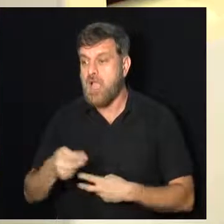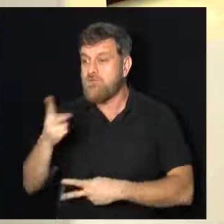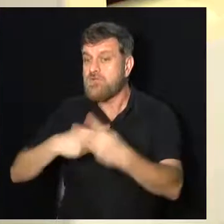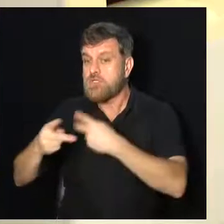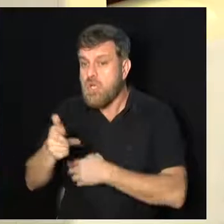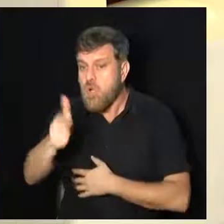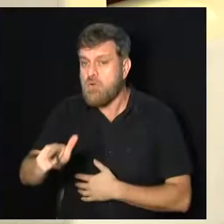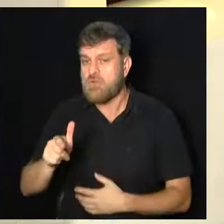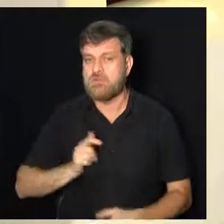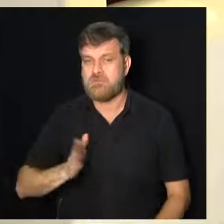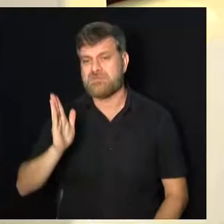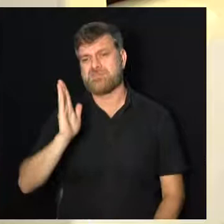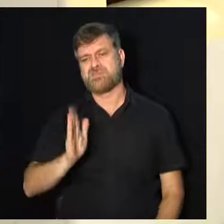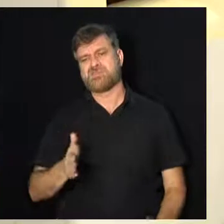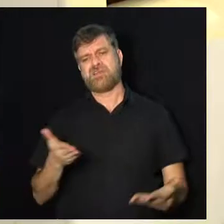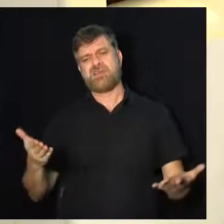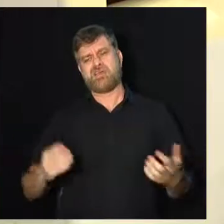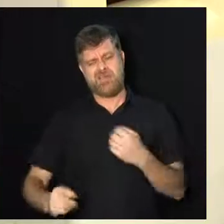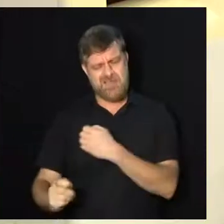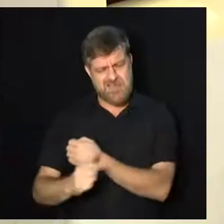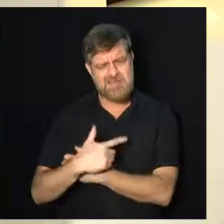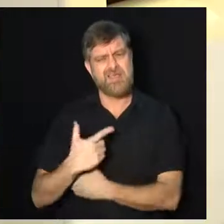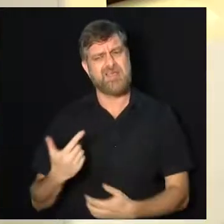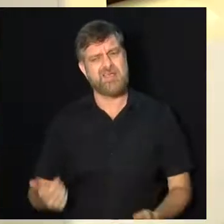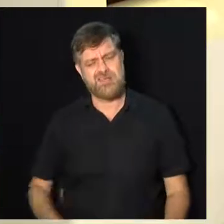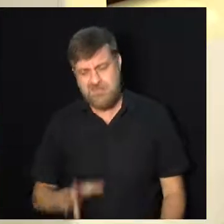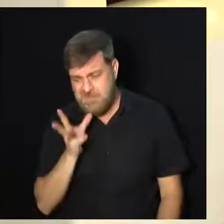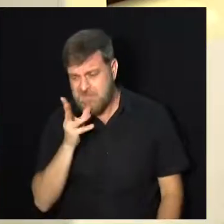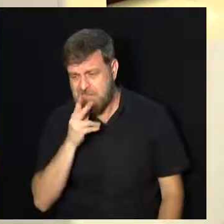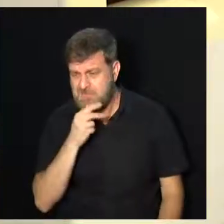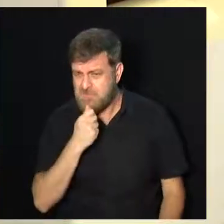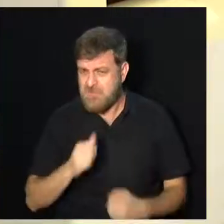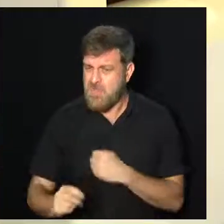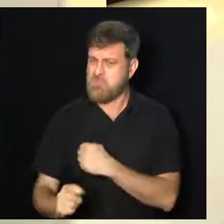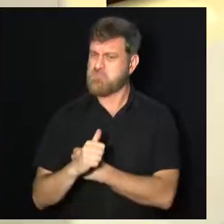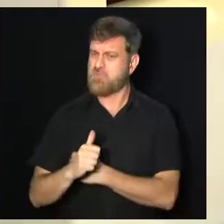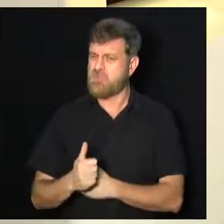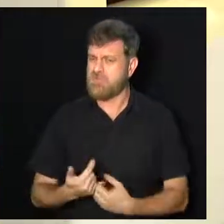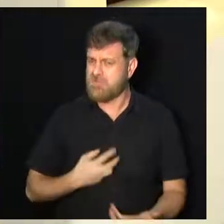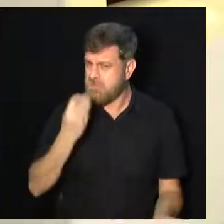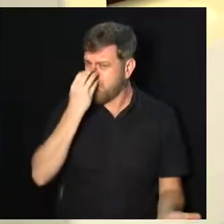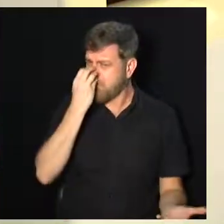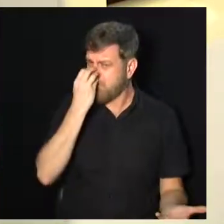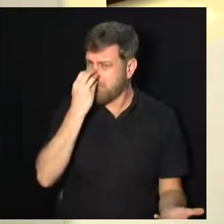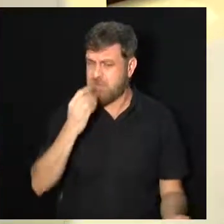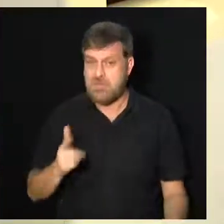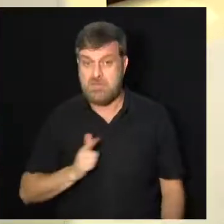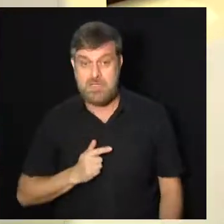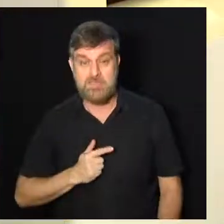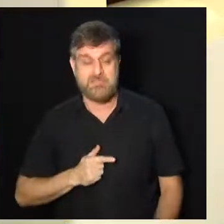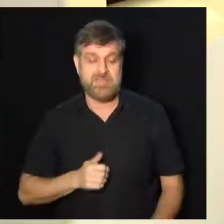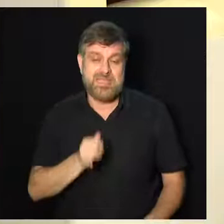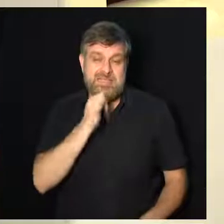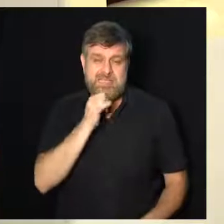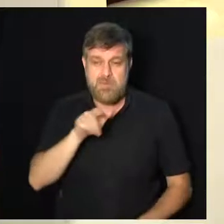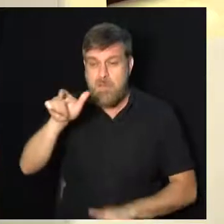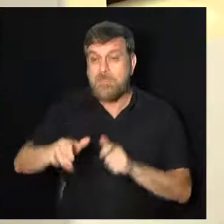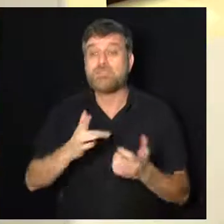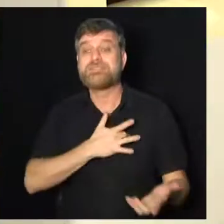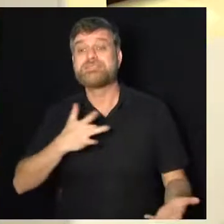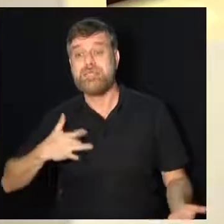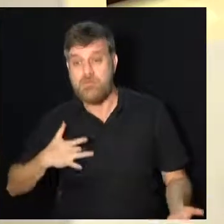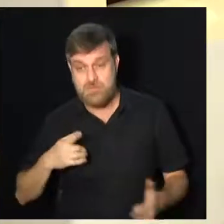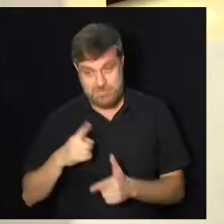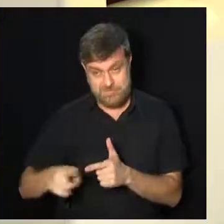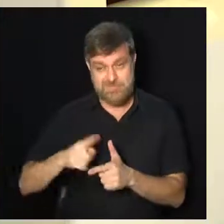está frio, ou seja, ele foi de alguma forma lesado, enganado, né? Existem pessoas que têm problemas com a saúde,